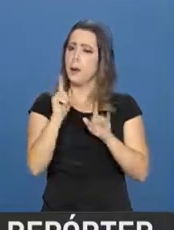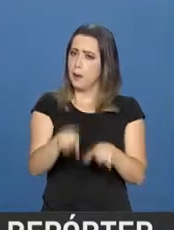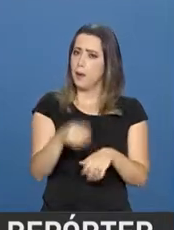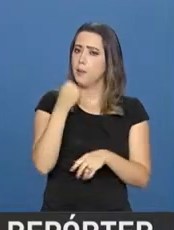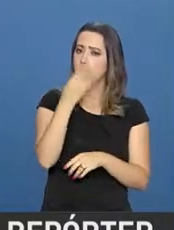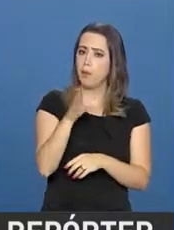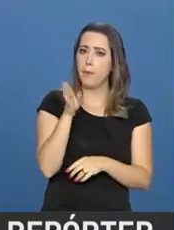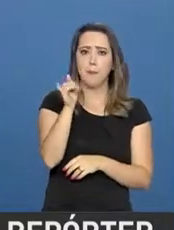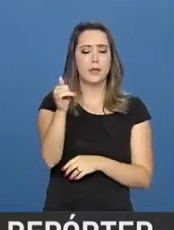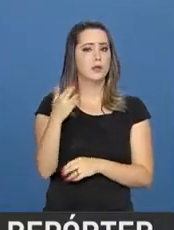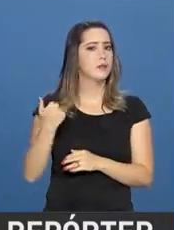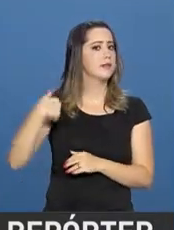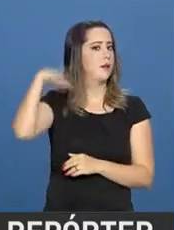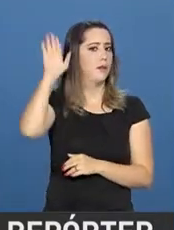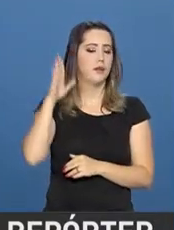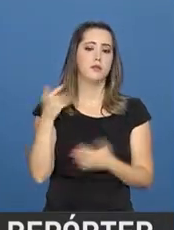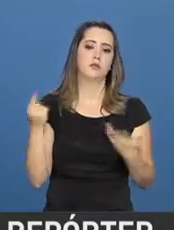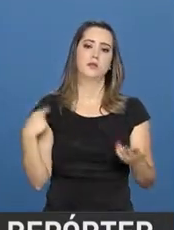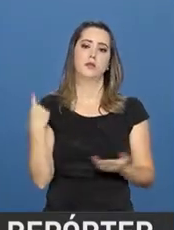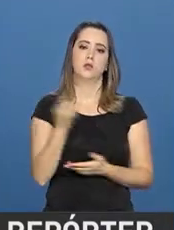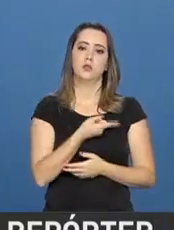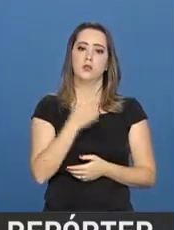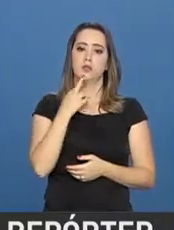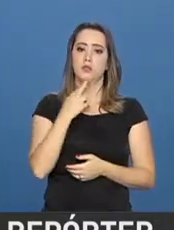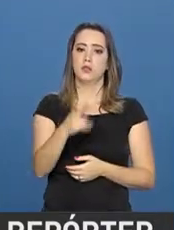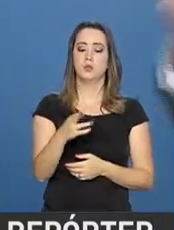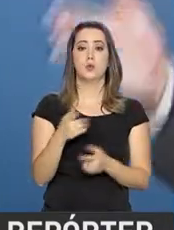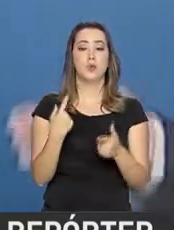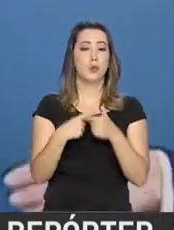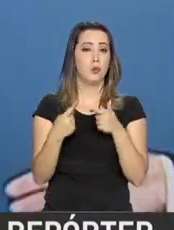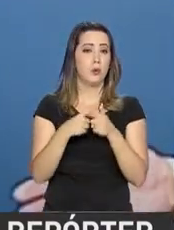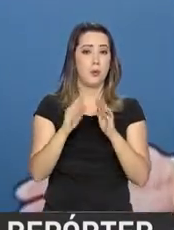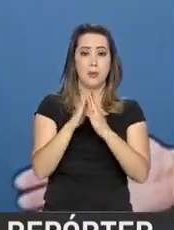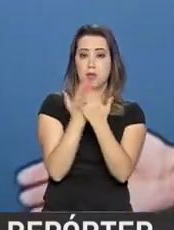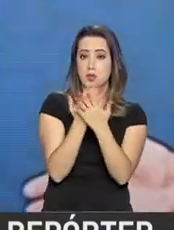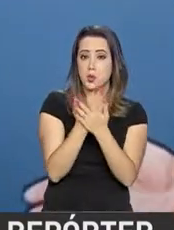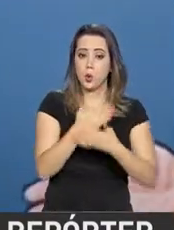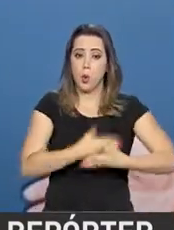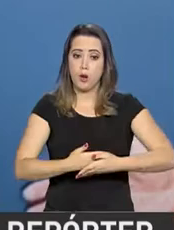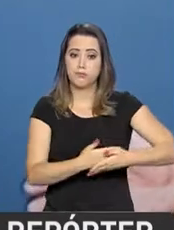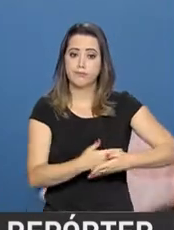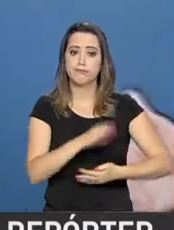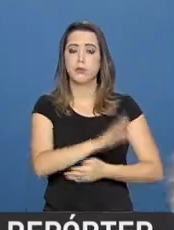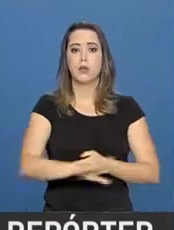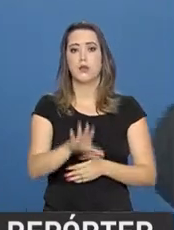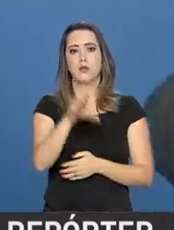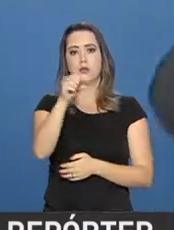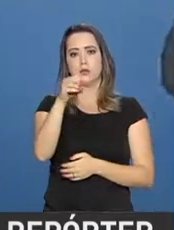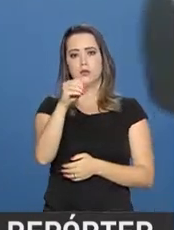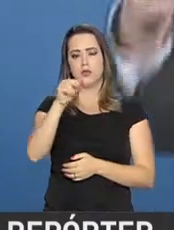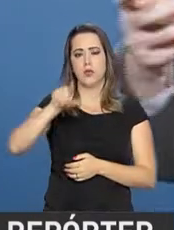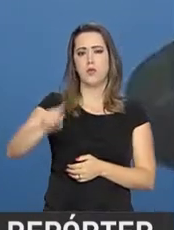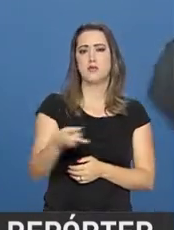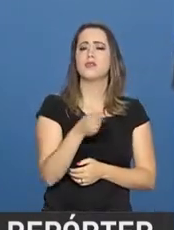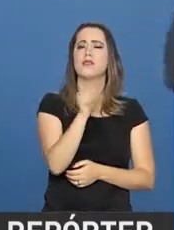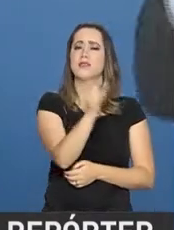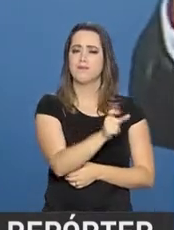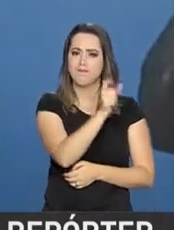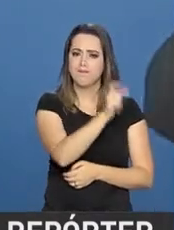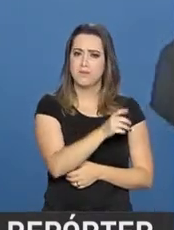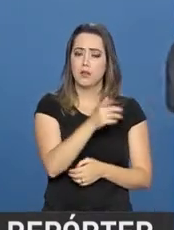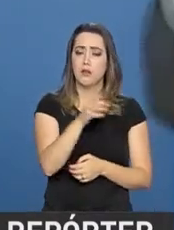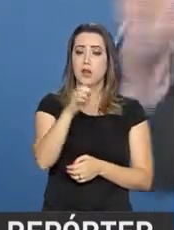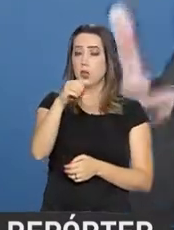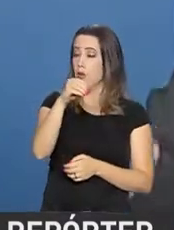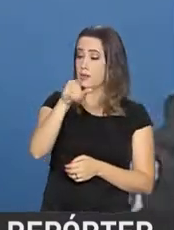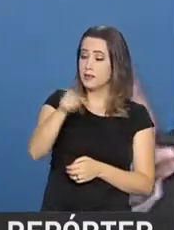alguns bilhões a mais. Entendeu? Solução do problema das creches, 900 creches que estavam... E várias outras que estão aí, os senhores